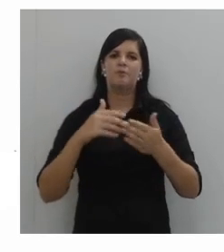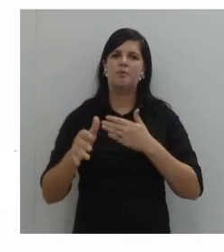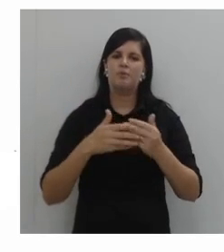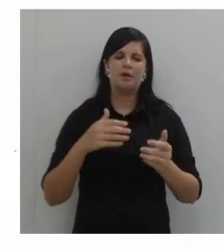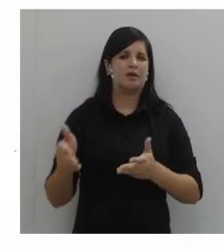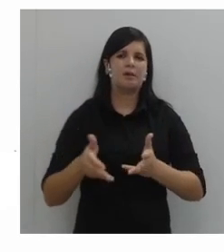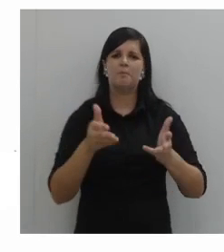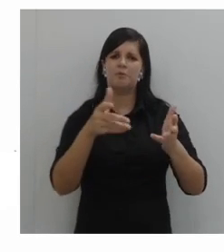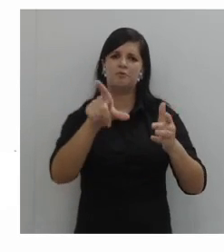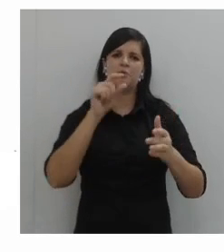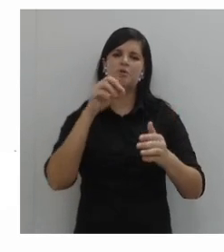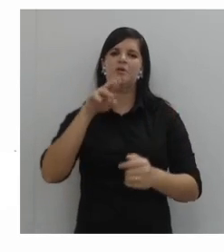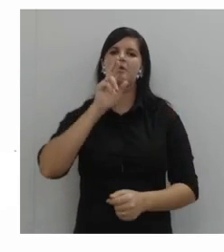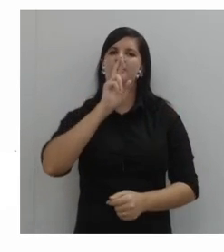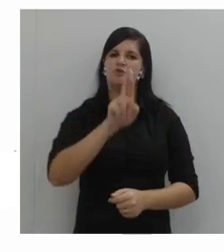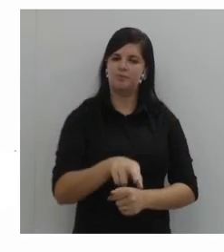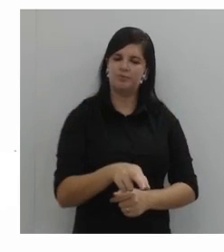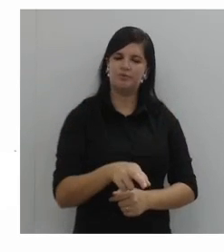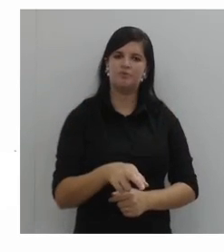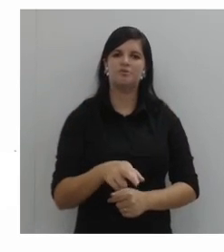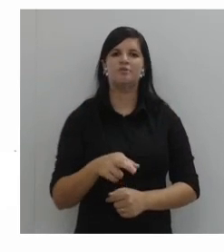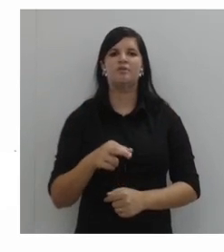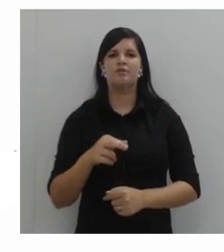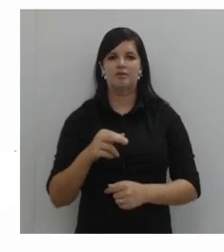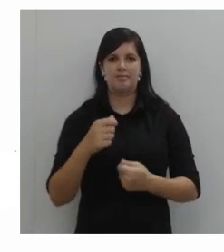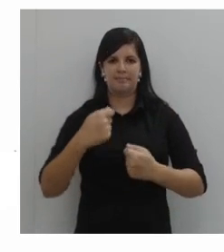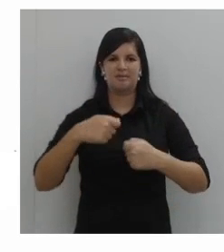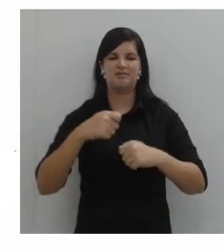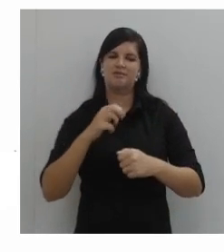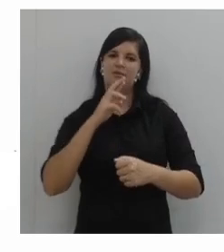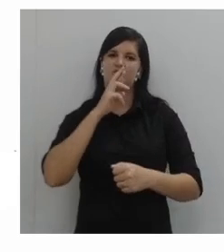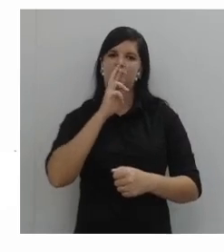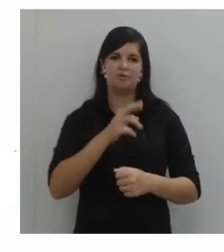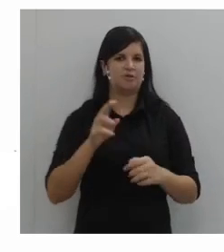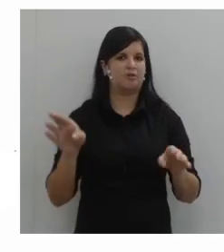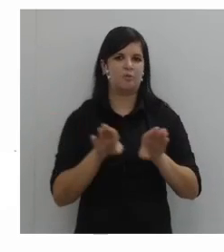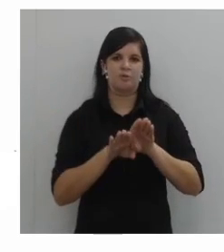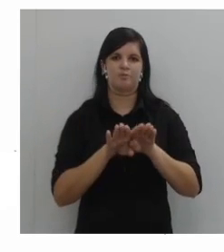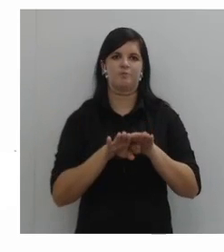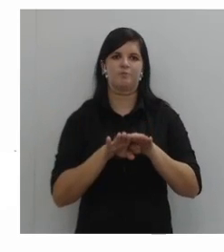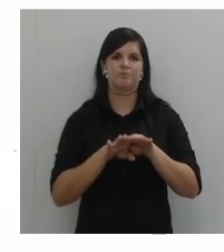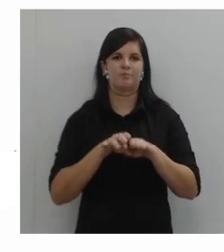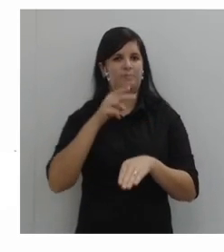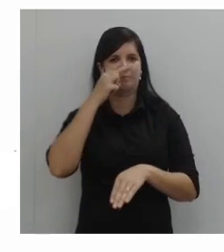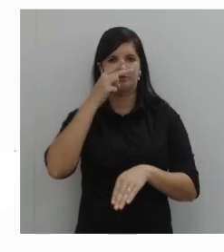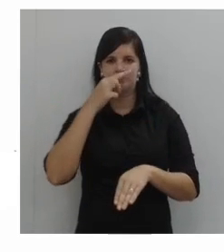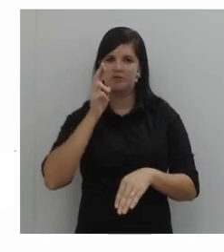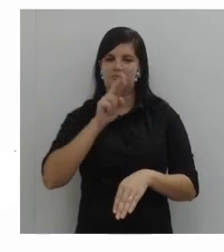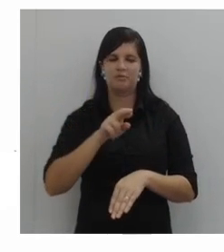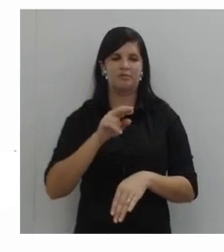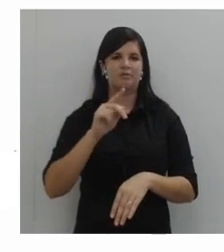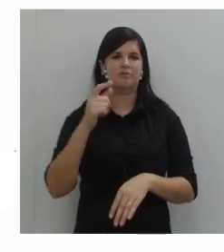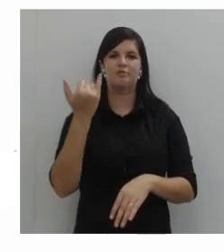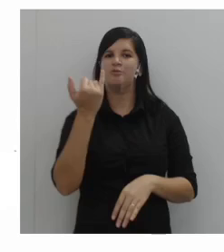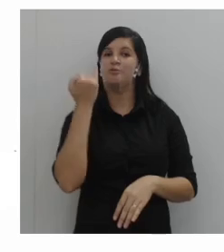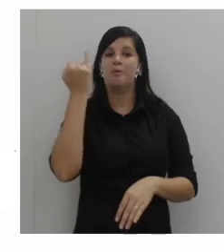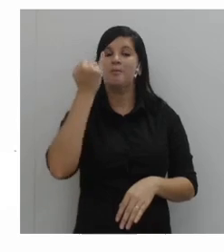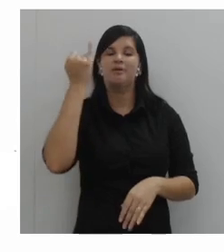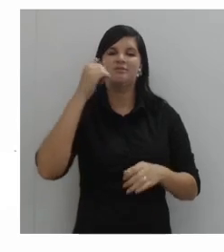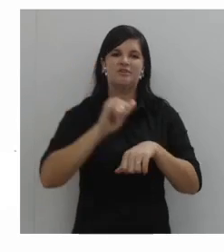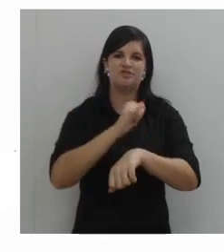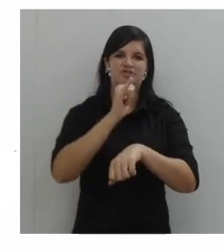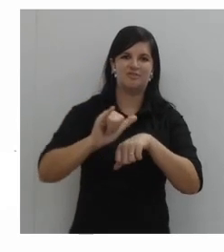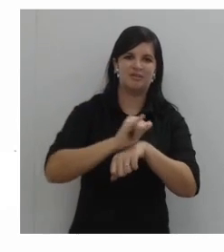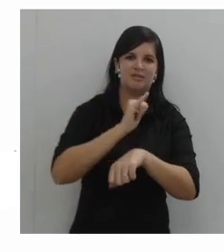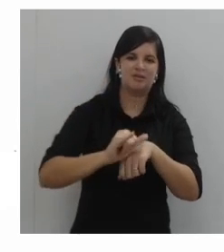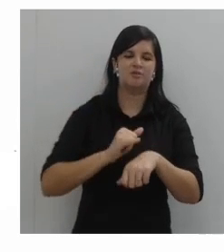você escolher para responder a questão tem que dar o mesmo resultado. Não interessa qual seja a estratégia. Se